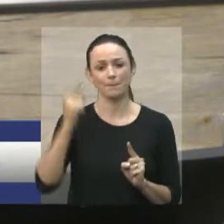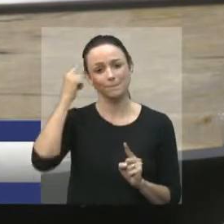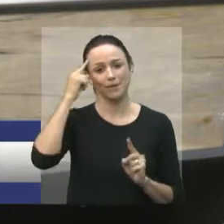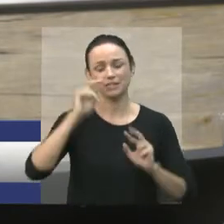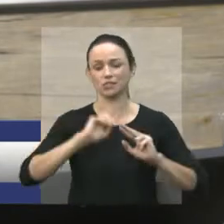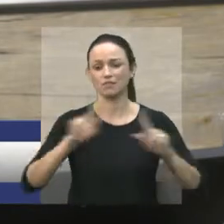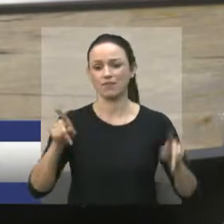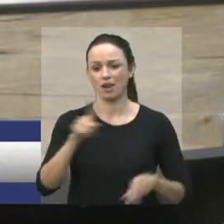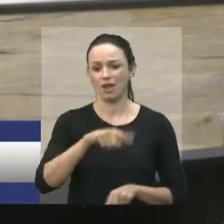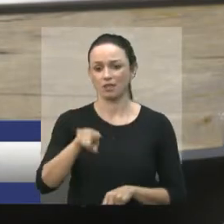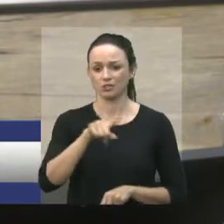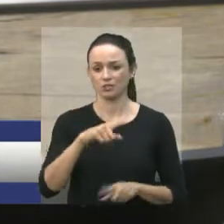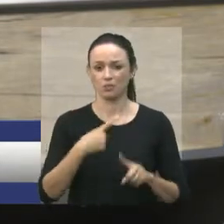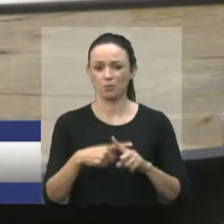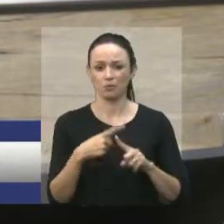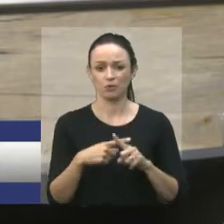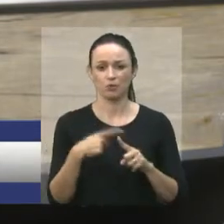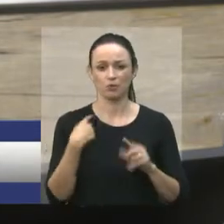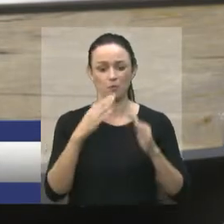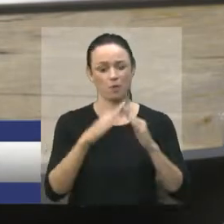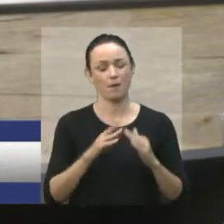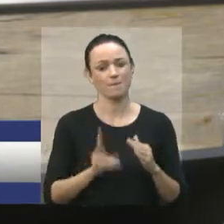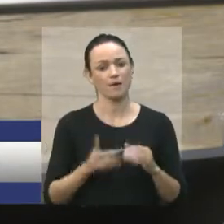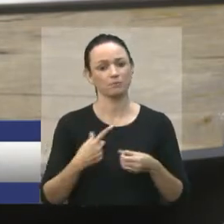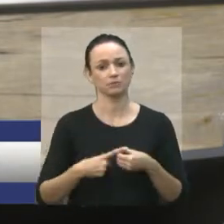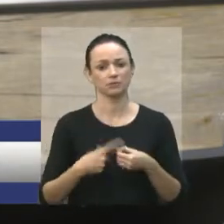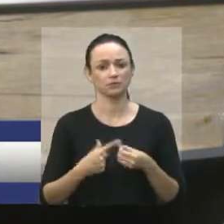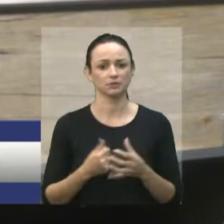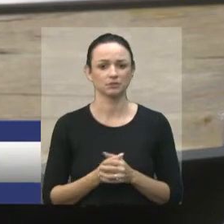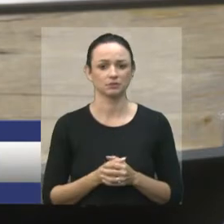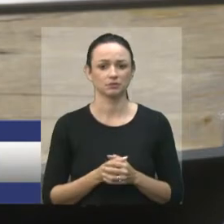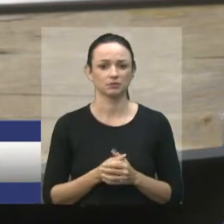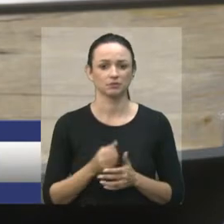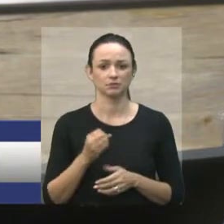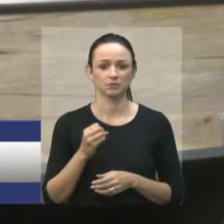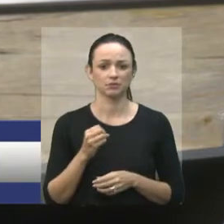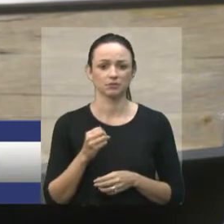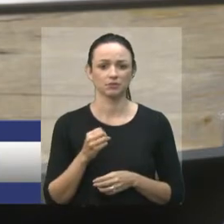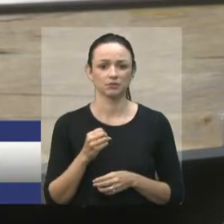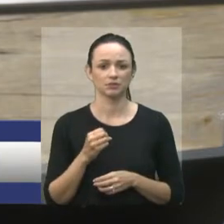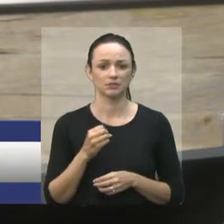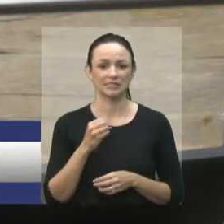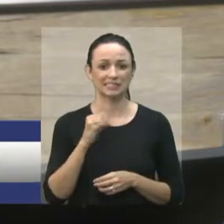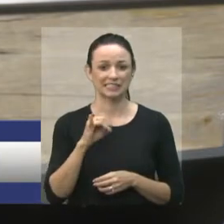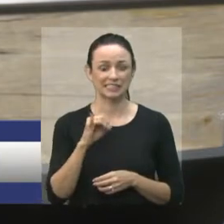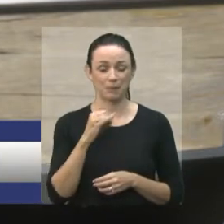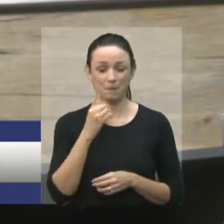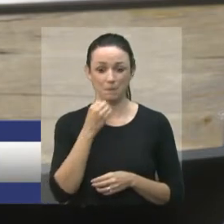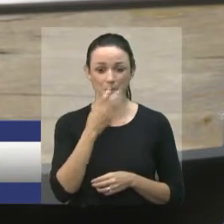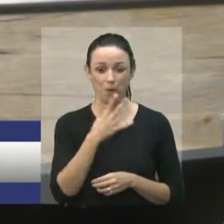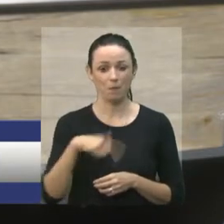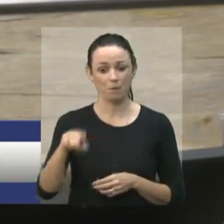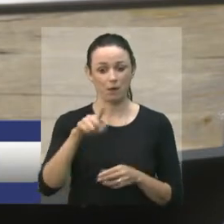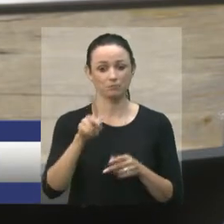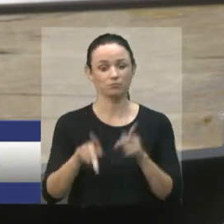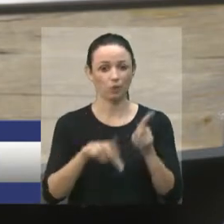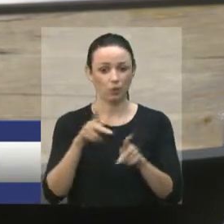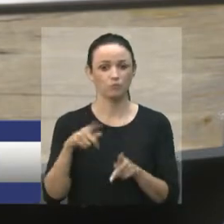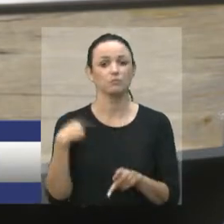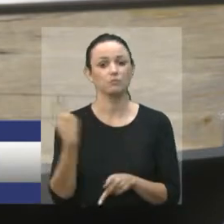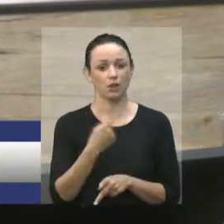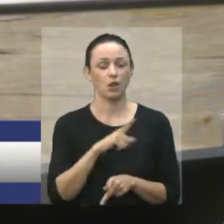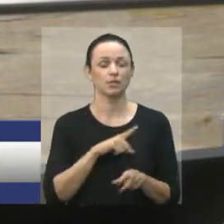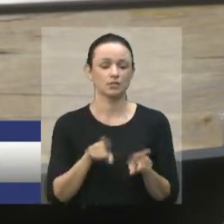maneira diferente, porque nós moramos na mesma cidade, né? Se está bom para todos os munícipes, vai estar bom para